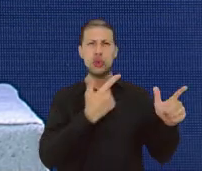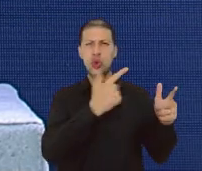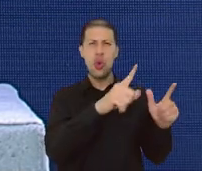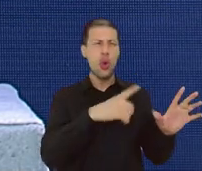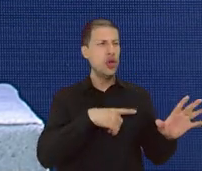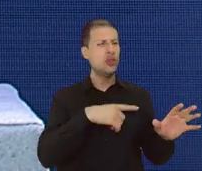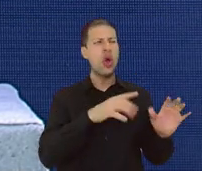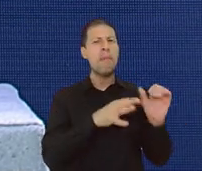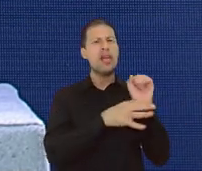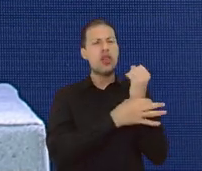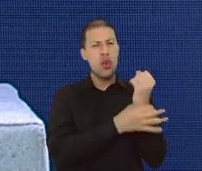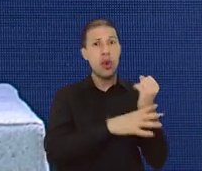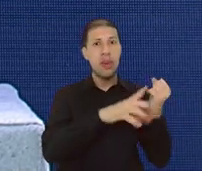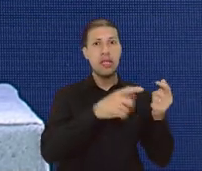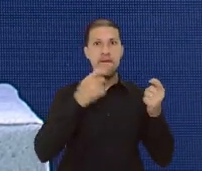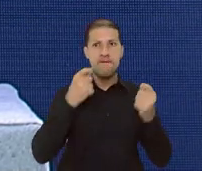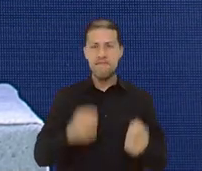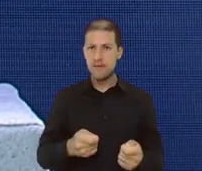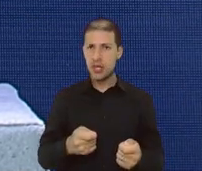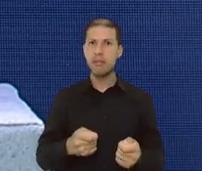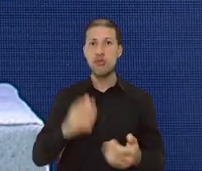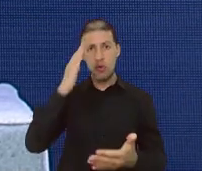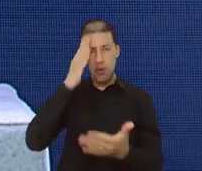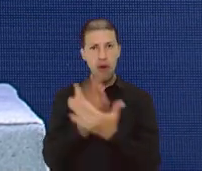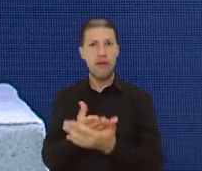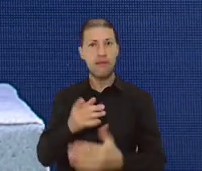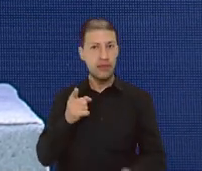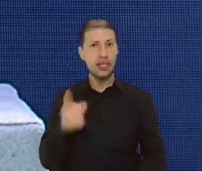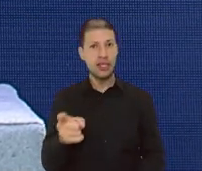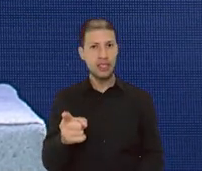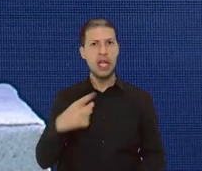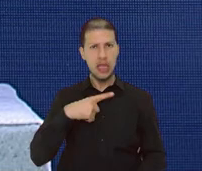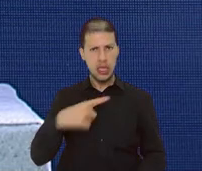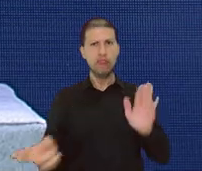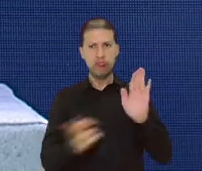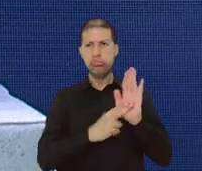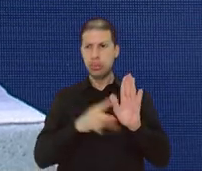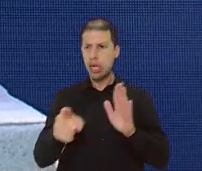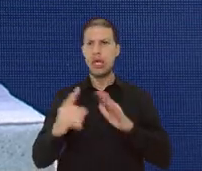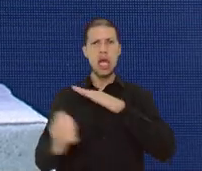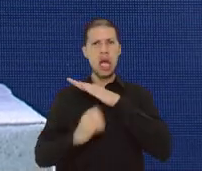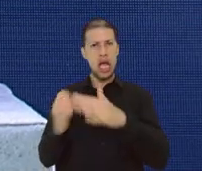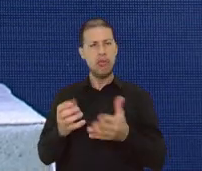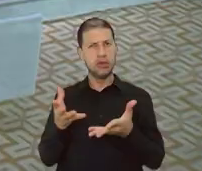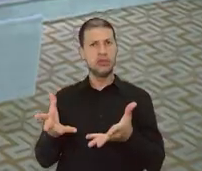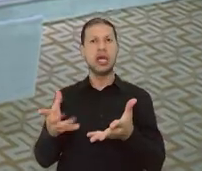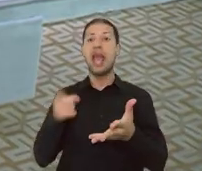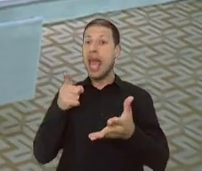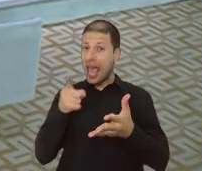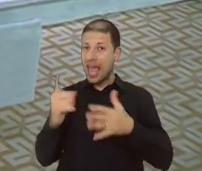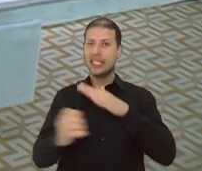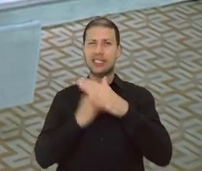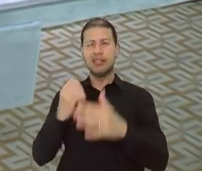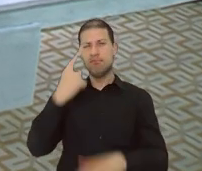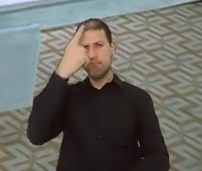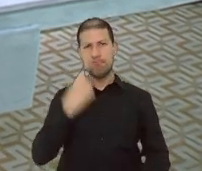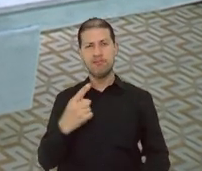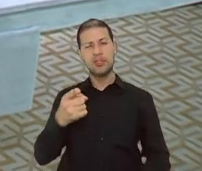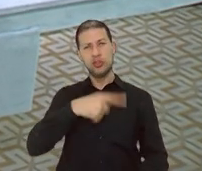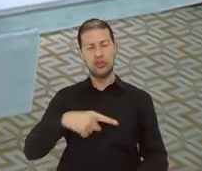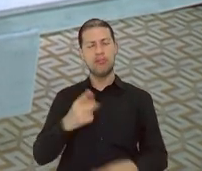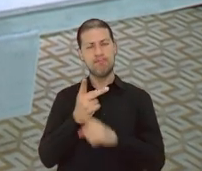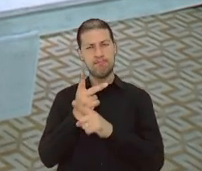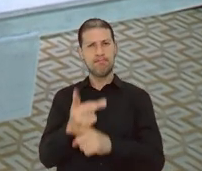mas é a convicção deles é tão alta que eles estão comprometidos com o projeto e é esse perfil de empresa esse perfil de empreendedor que a gente está buscando